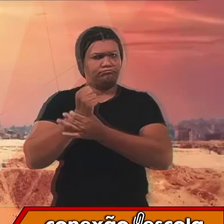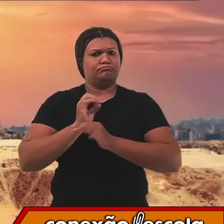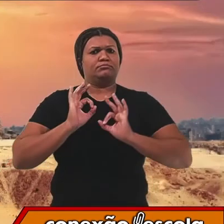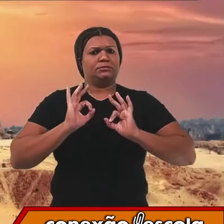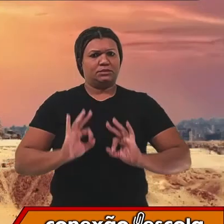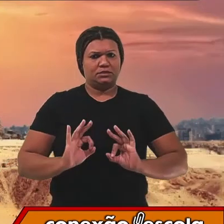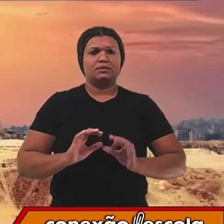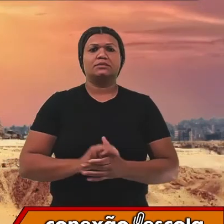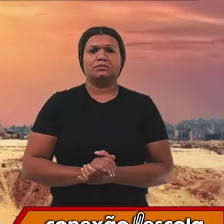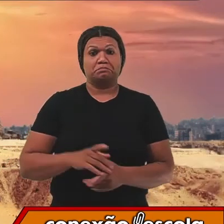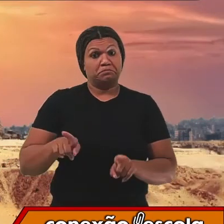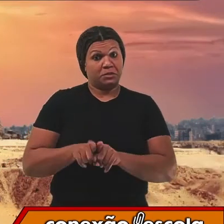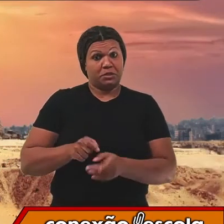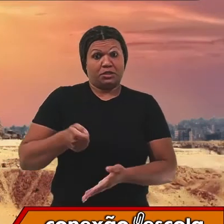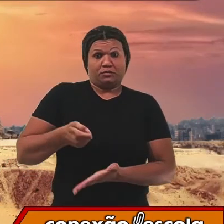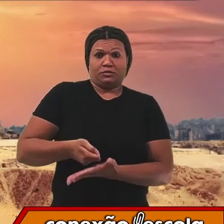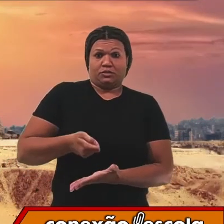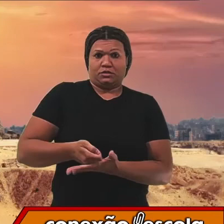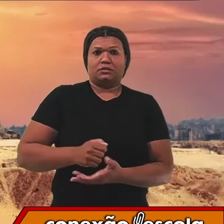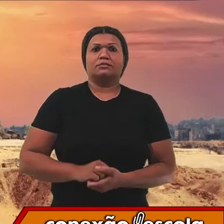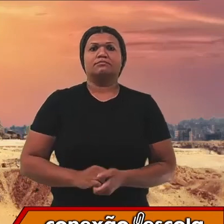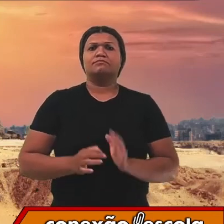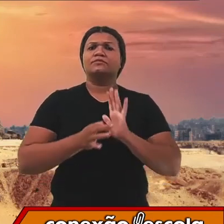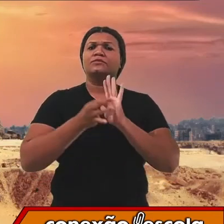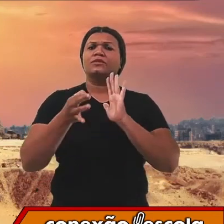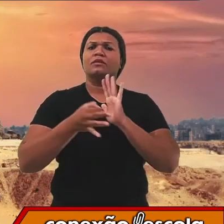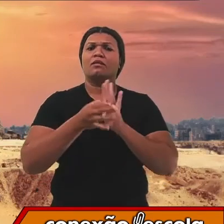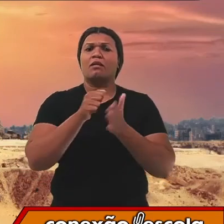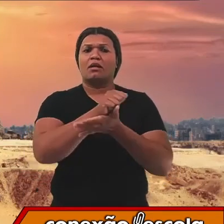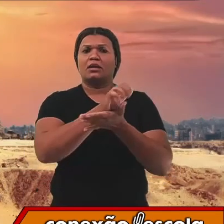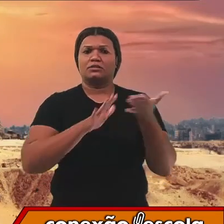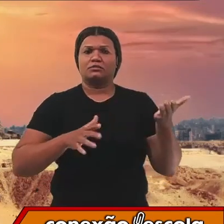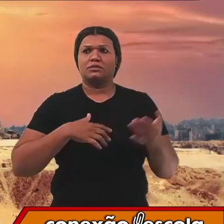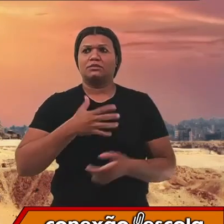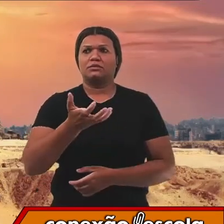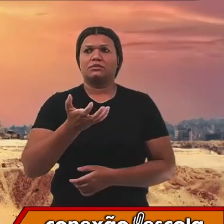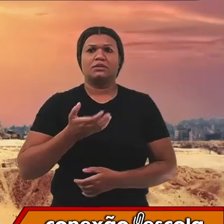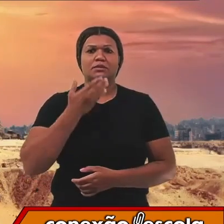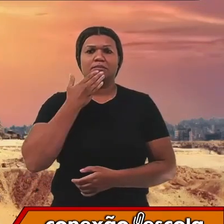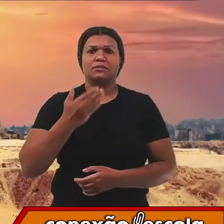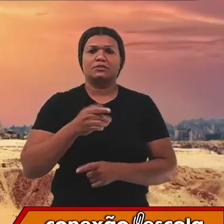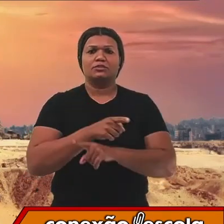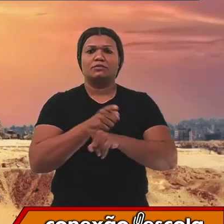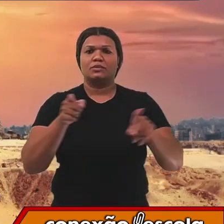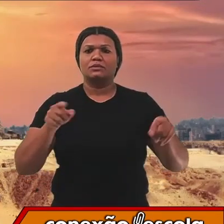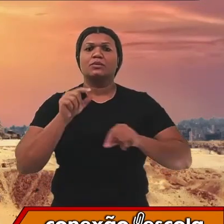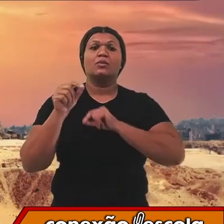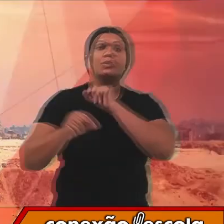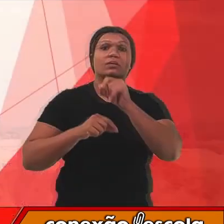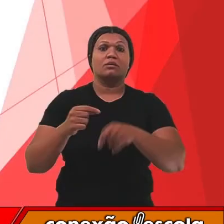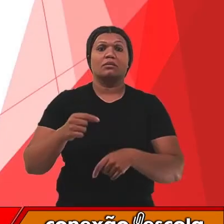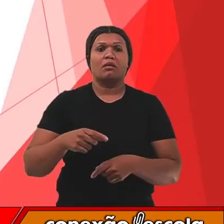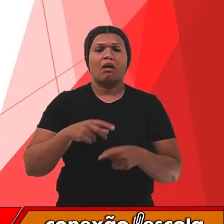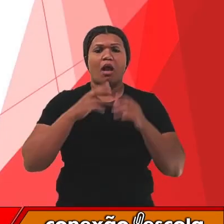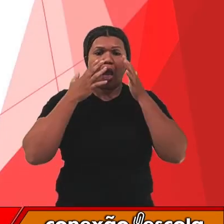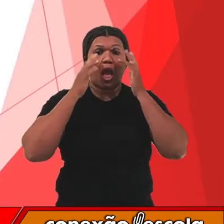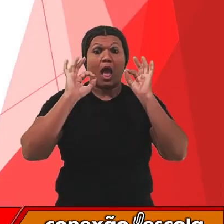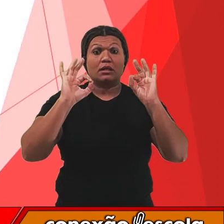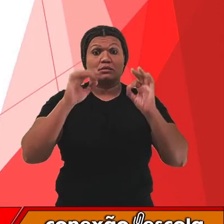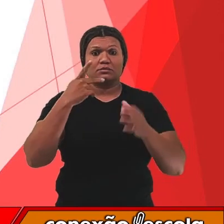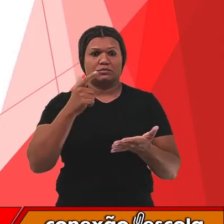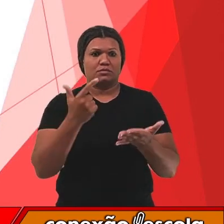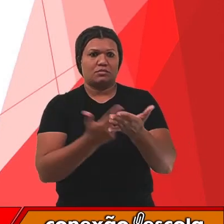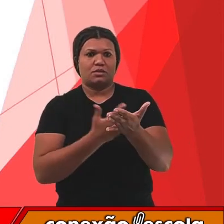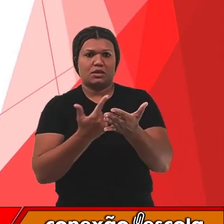deveres. Como sugestão de atividade, eu gostaria de pedir para vocês que observem no seu livro se contém